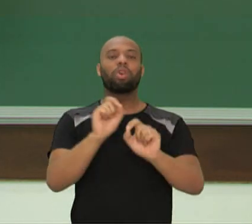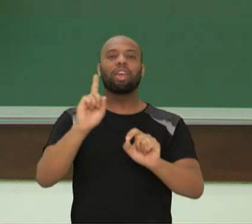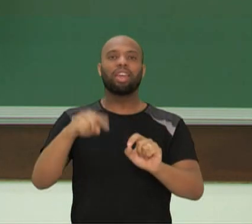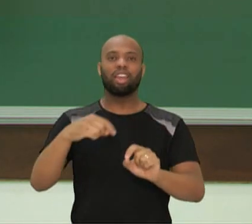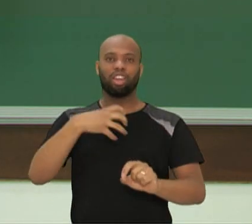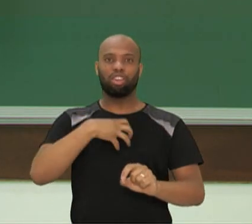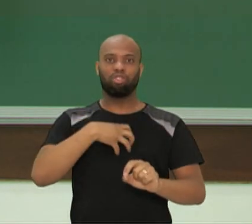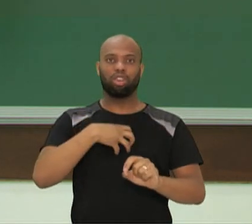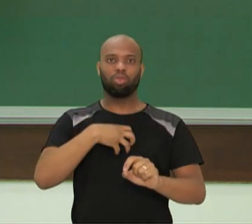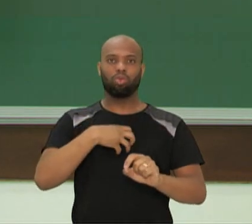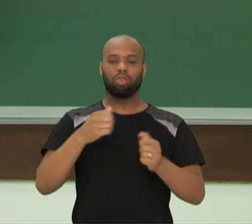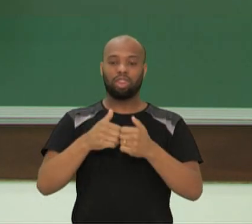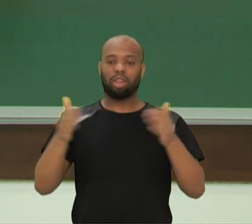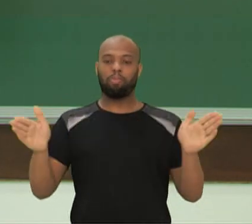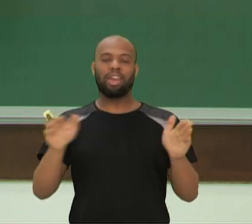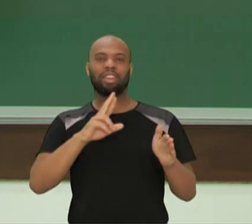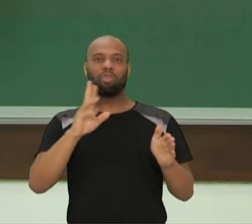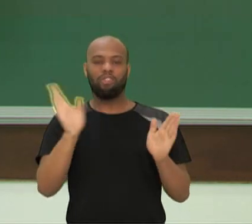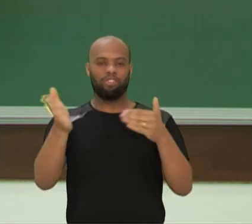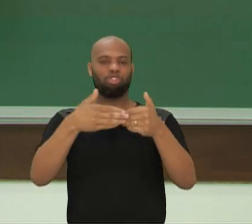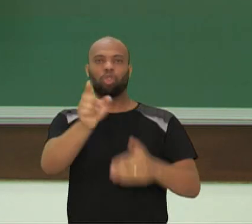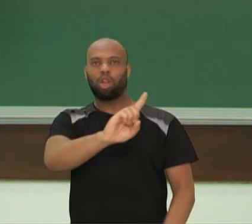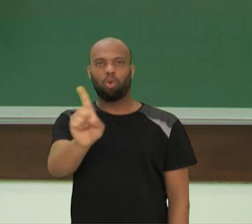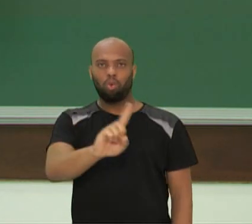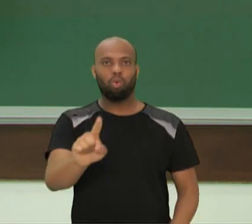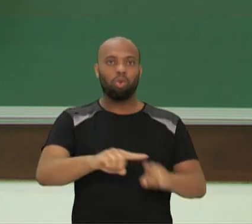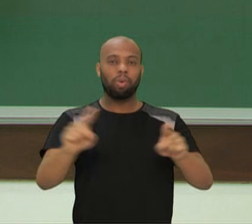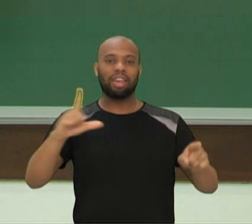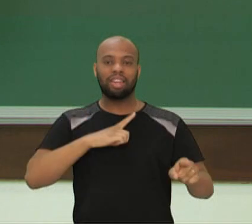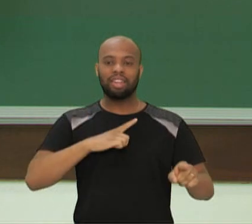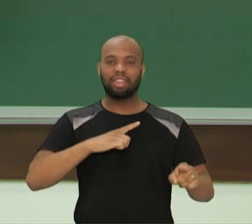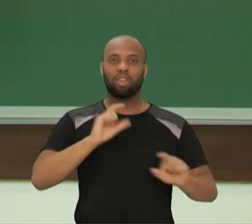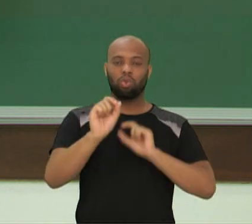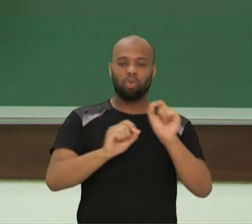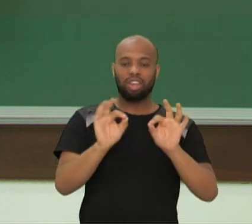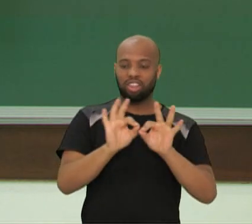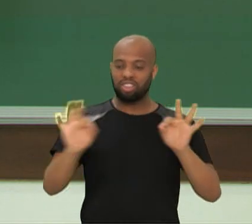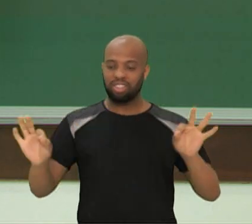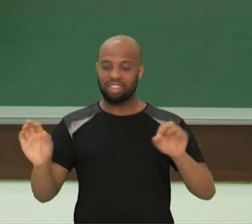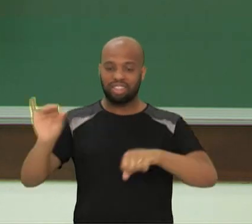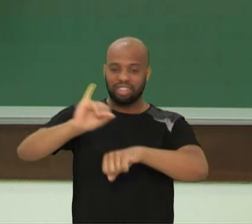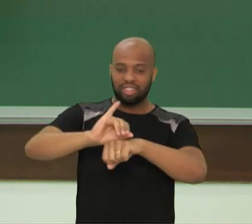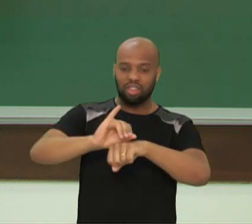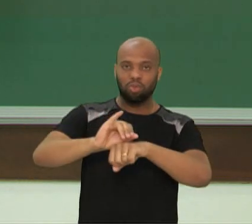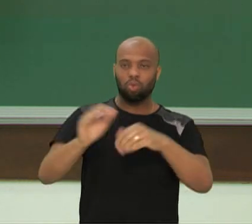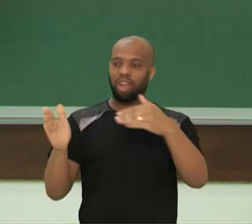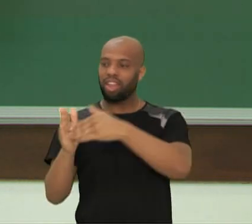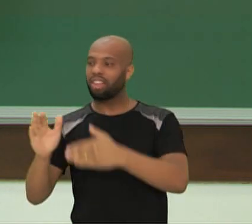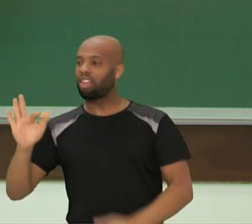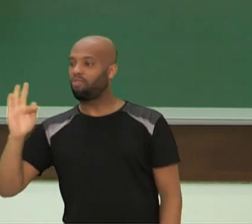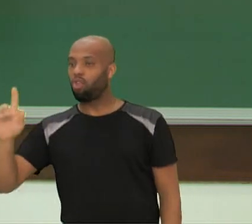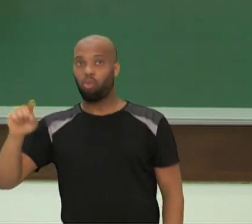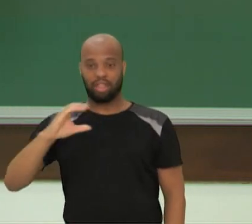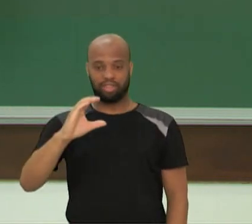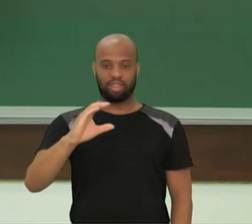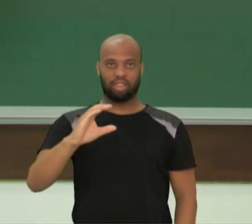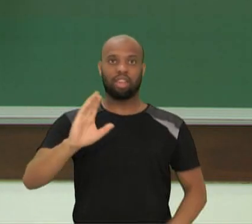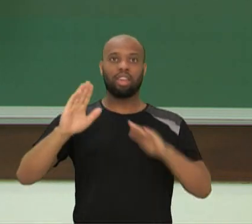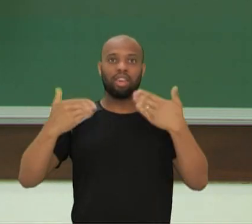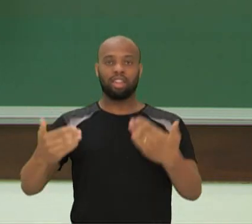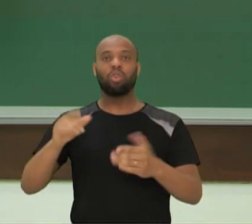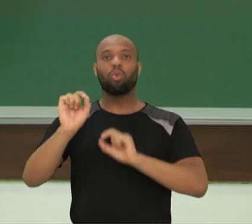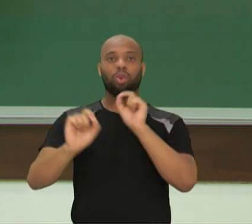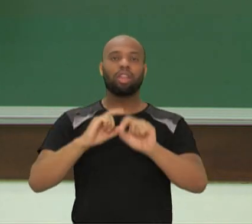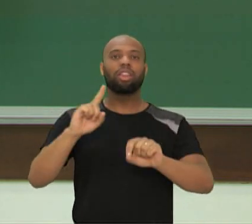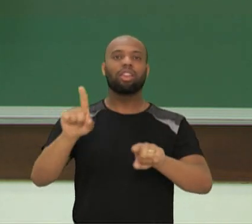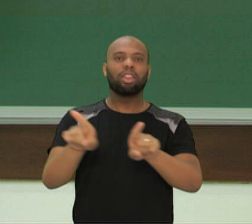curvas abertas, diferentes. No entanto, a distância do centro até o foco continua sendo C. A distância do centro